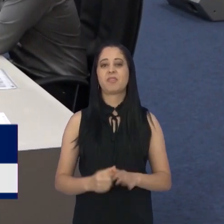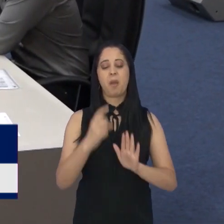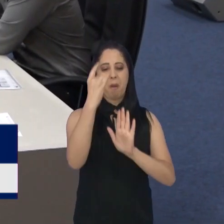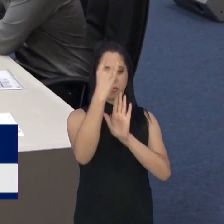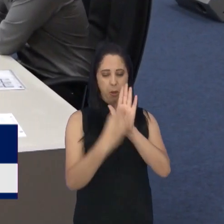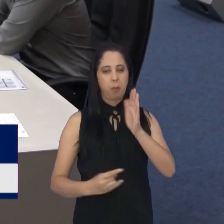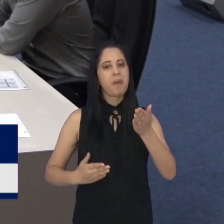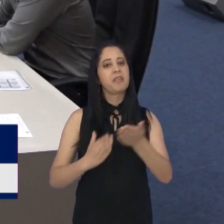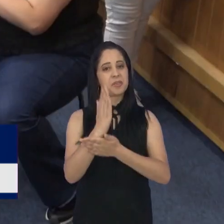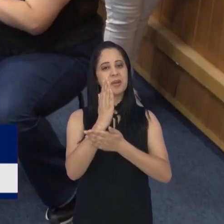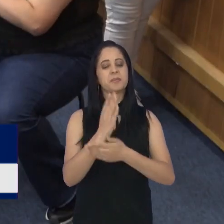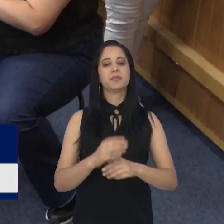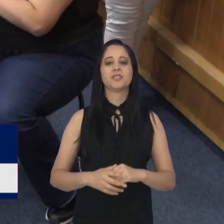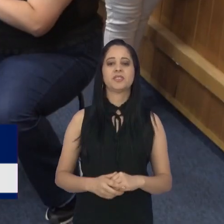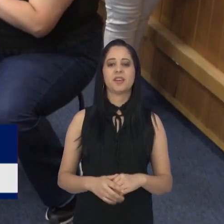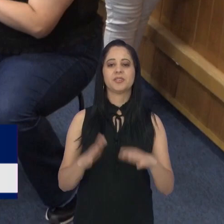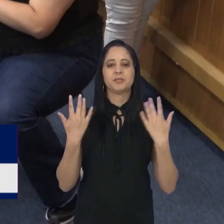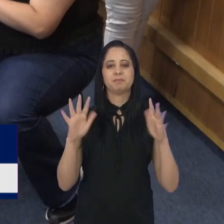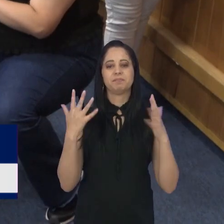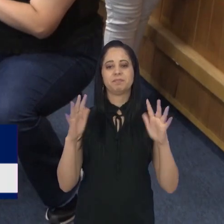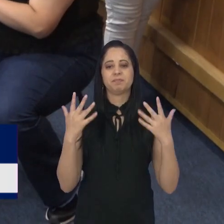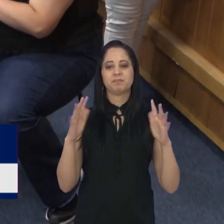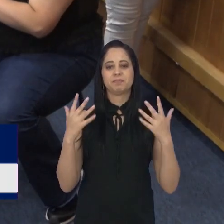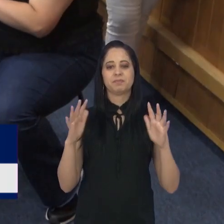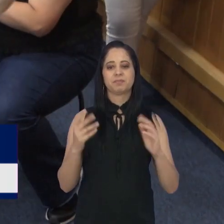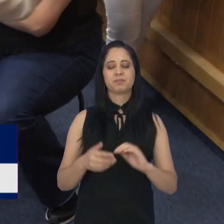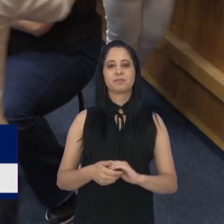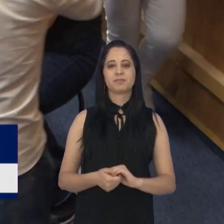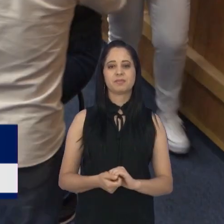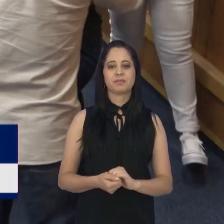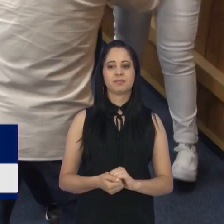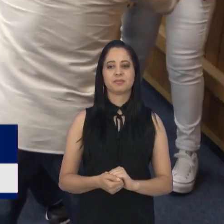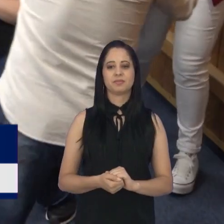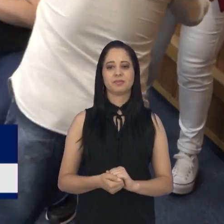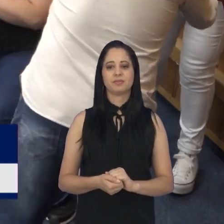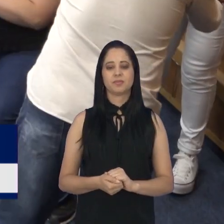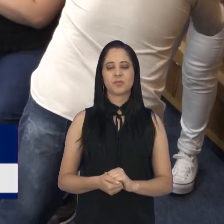contrária. Aprovado por unanimidade.